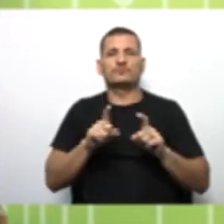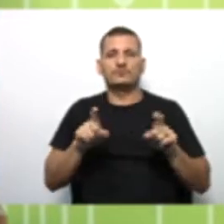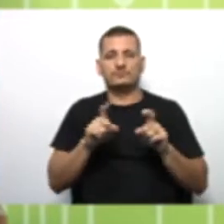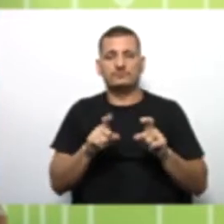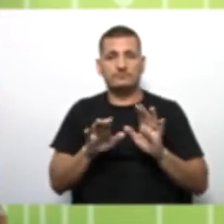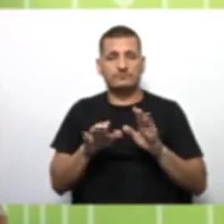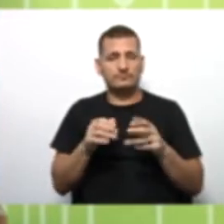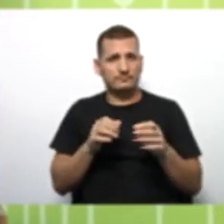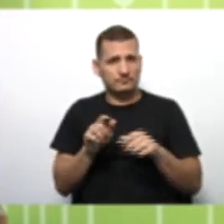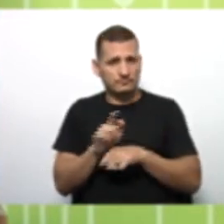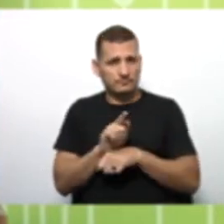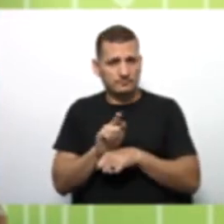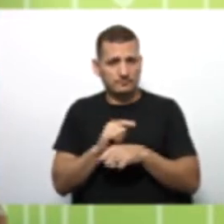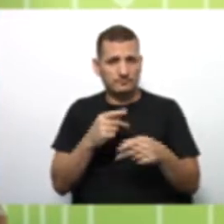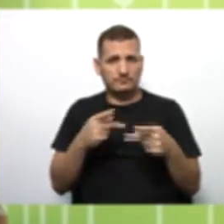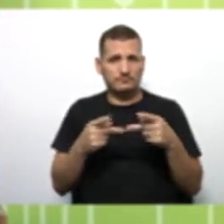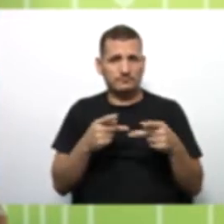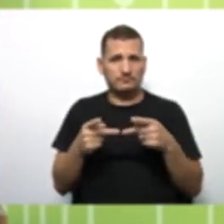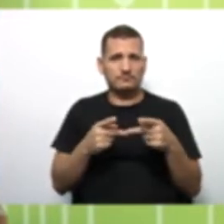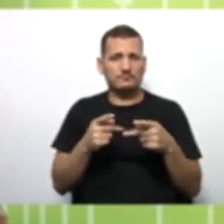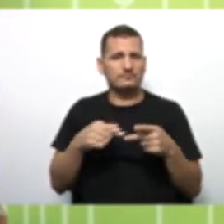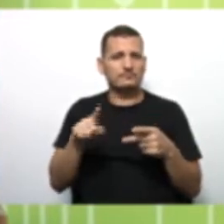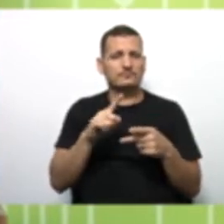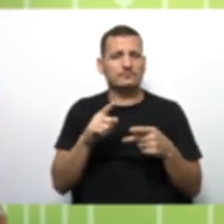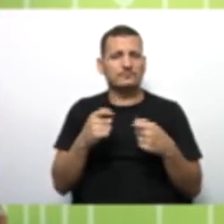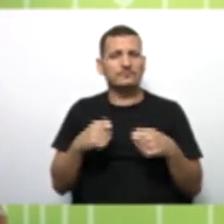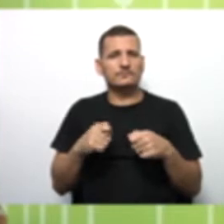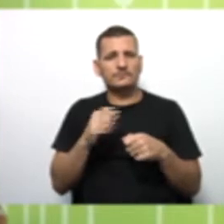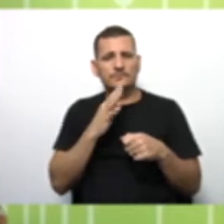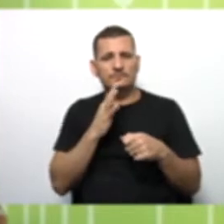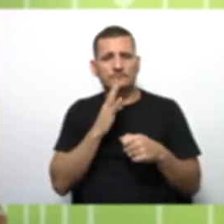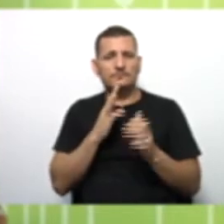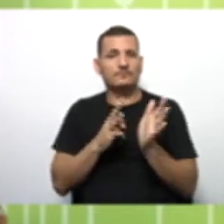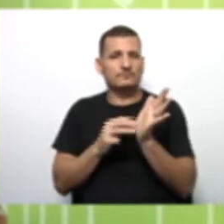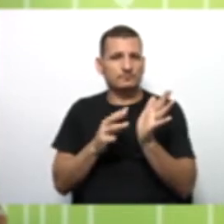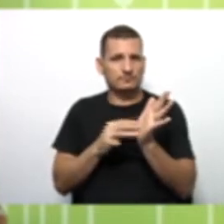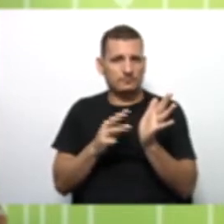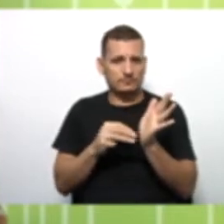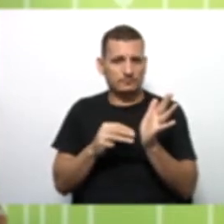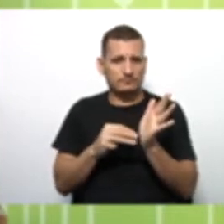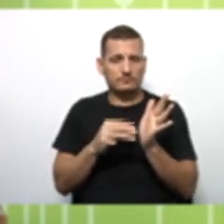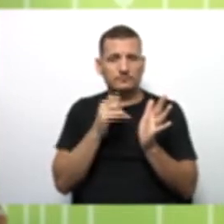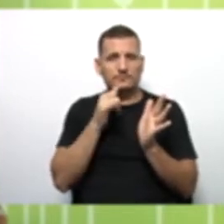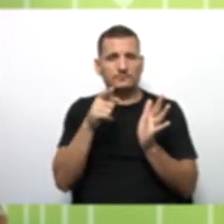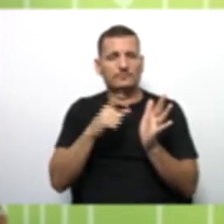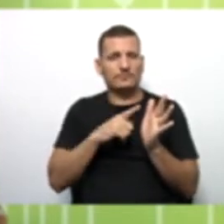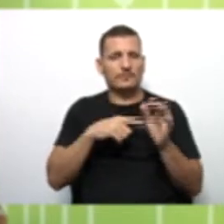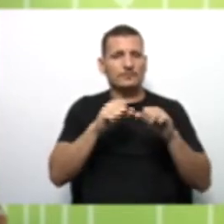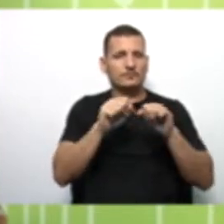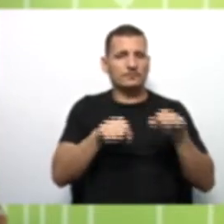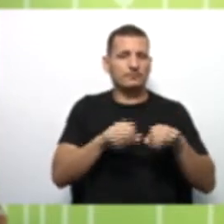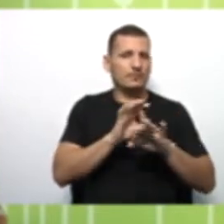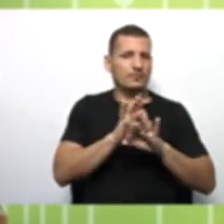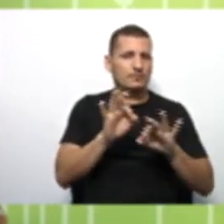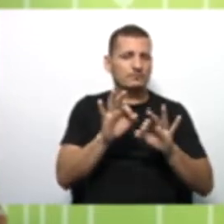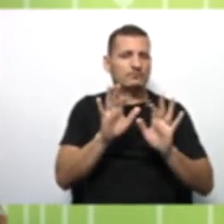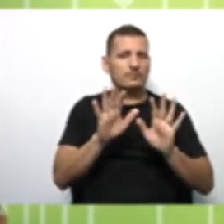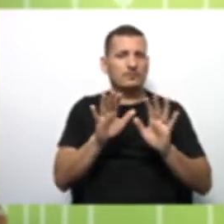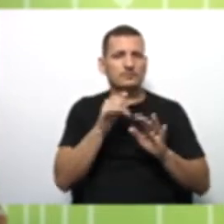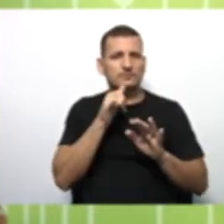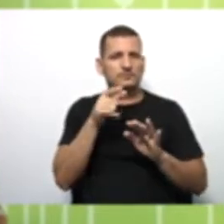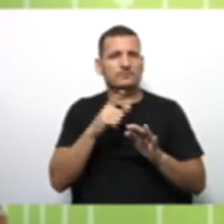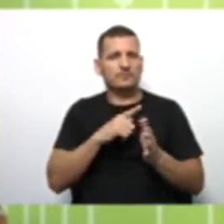gerenciar projeto, você não precisa também, você tem que conhecer metodologia. Se você tiver o software, ótimo. Mas se você tiver só